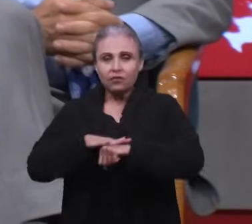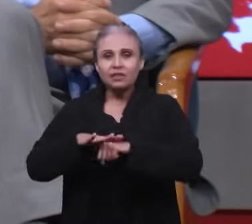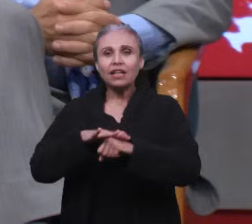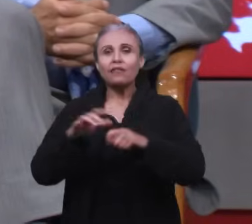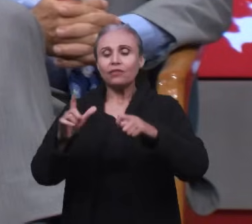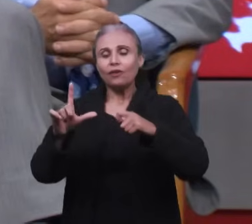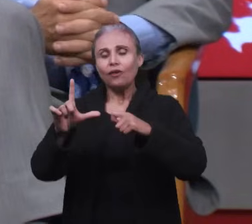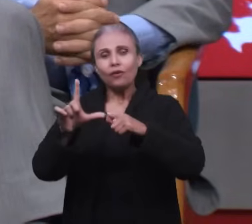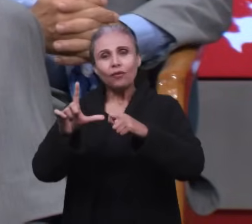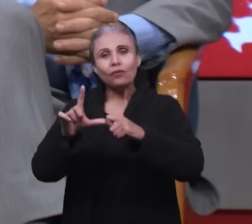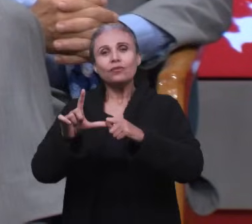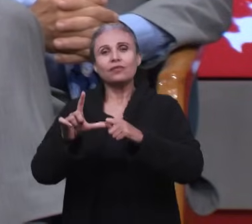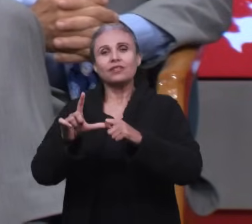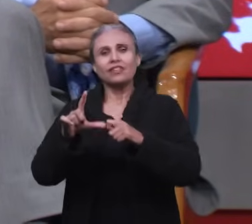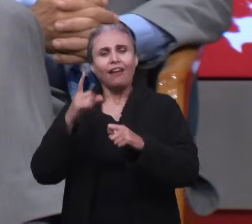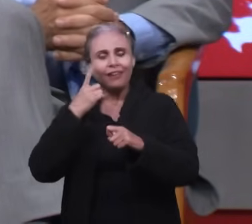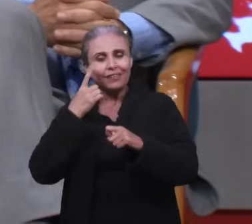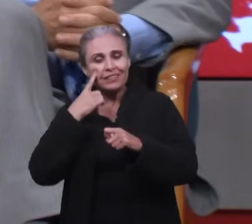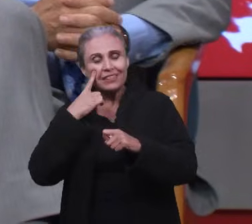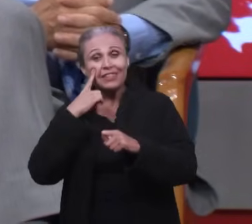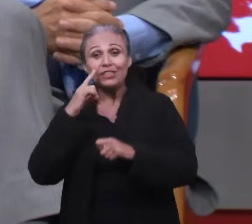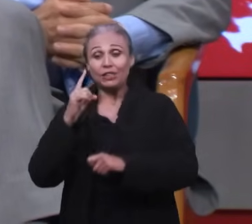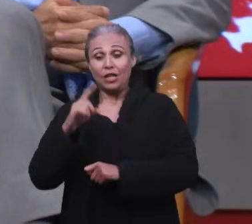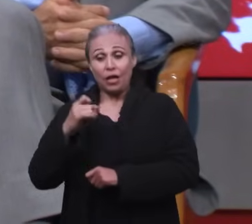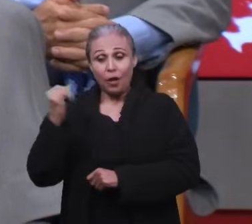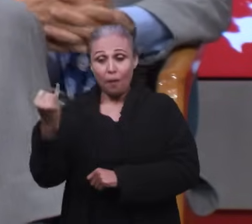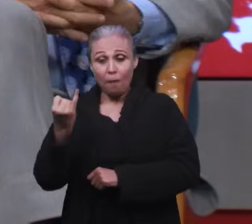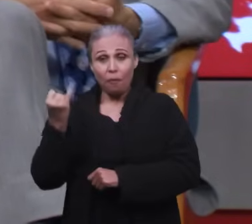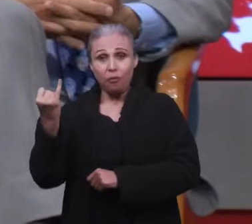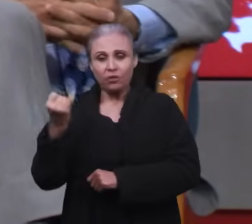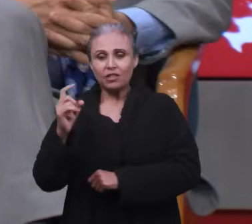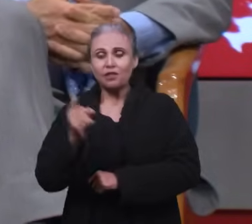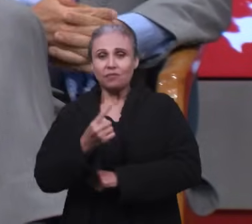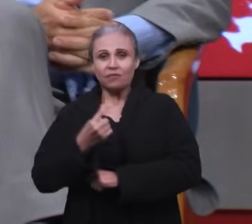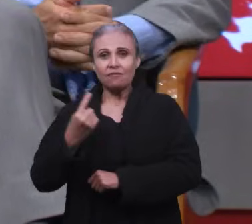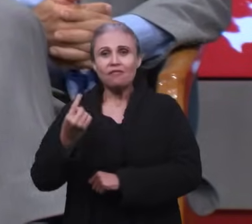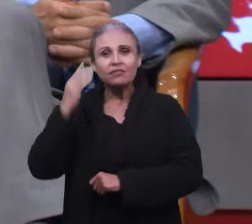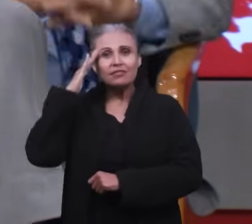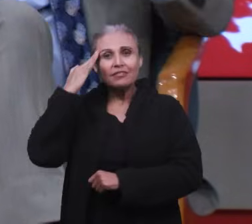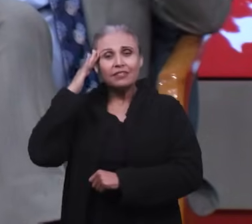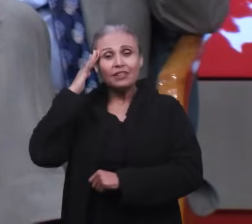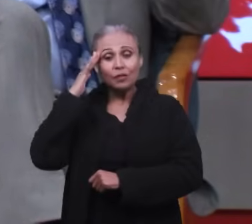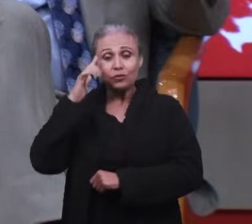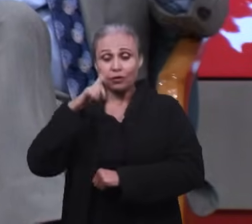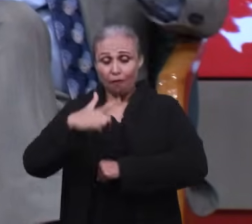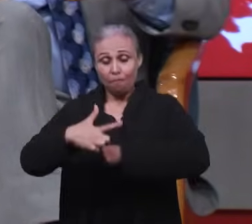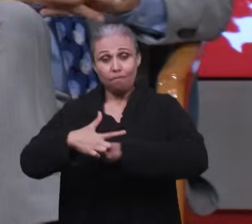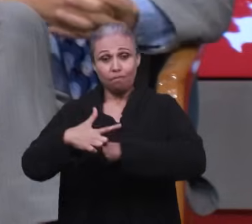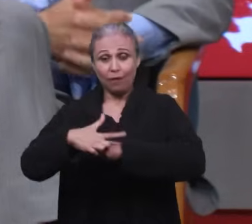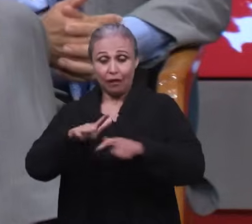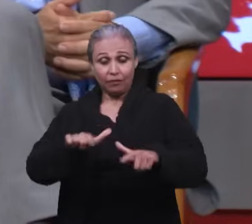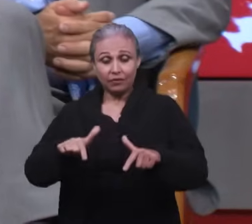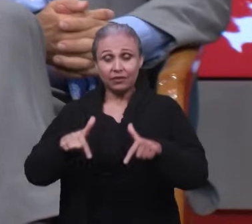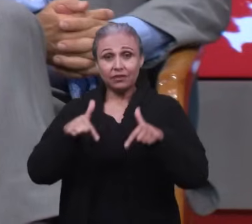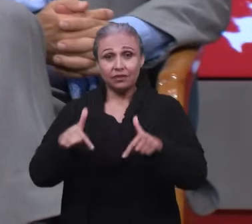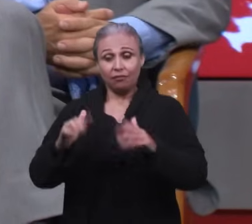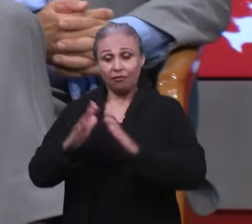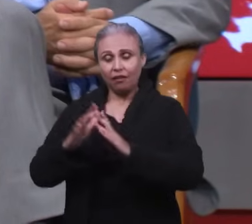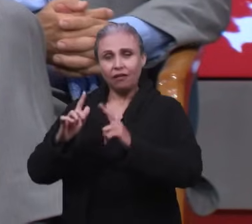isso é muito interessante e muito importante para nós entendermos o funcionamento da